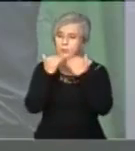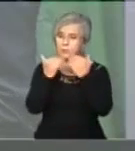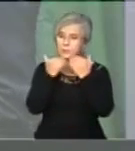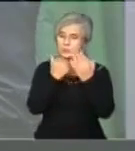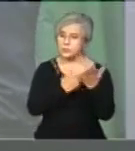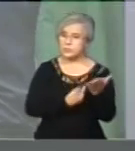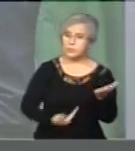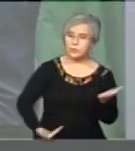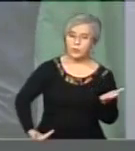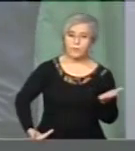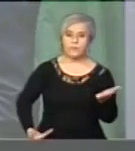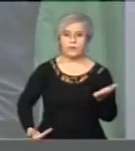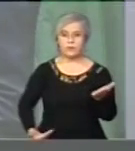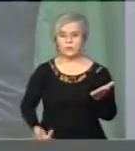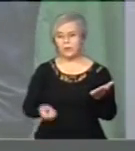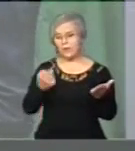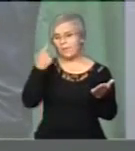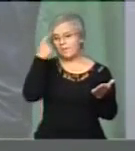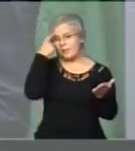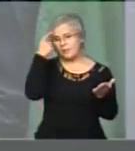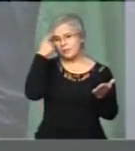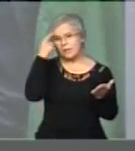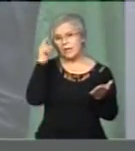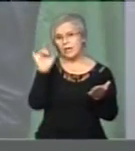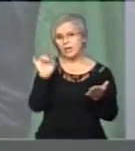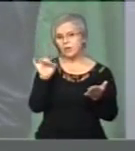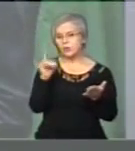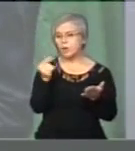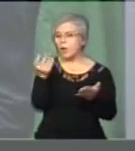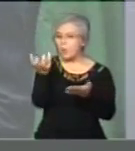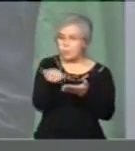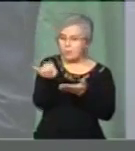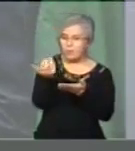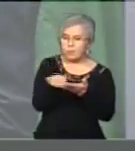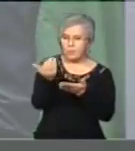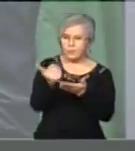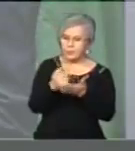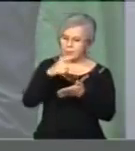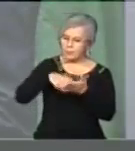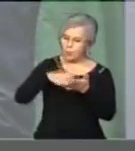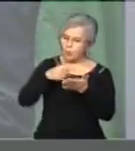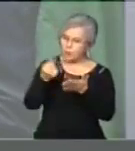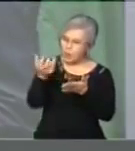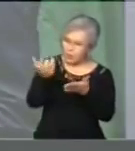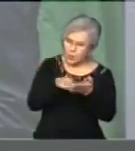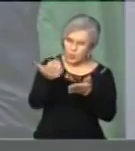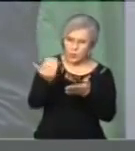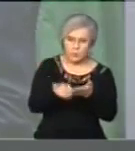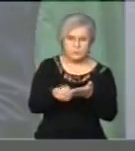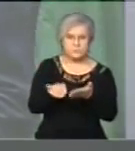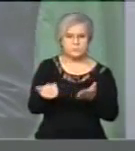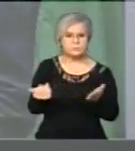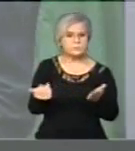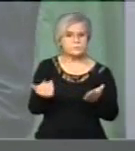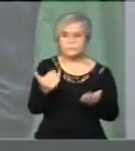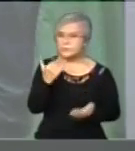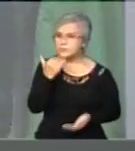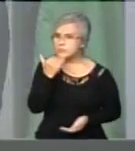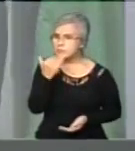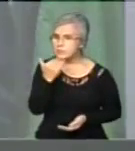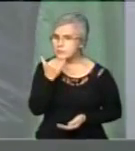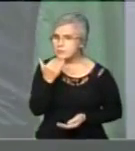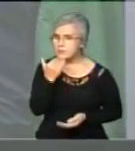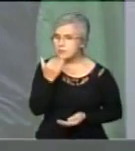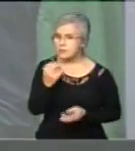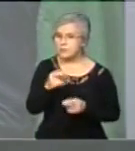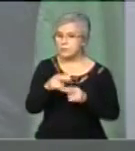não adianta um governo pensar apenas na arrecadação de impostos. Isso é correr atrás do rabo, porque criar